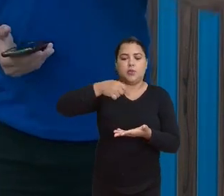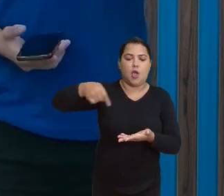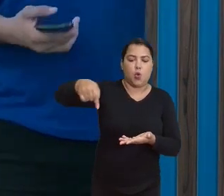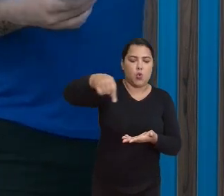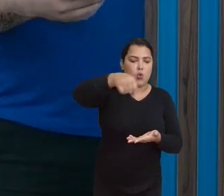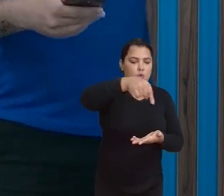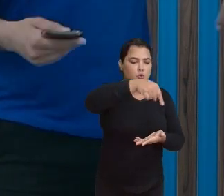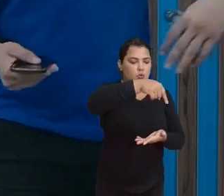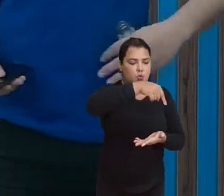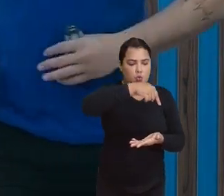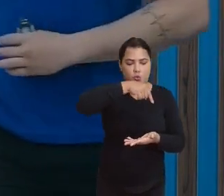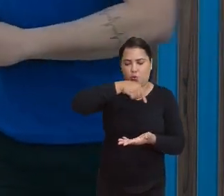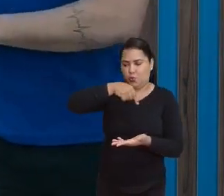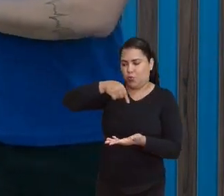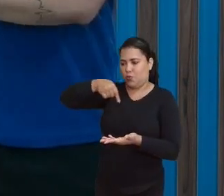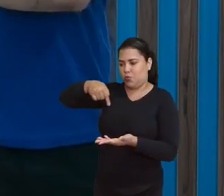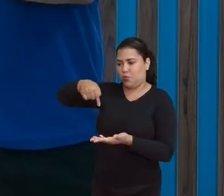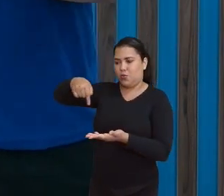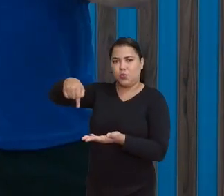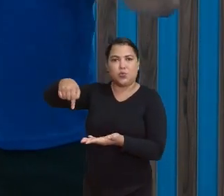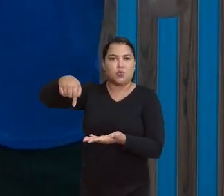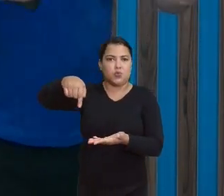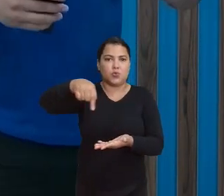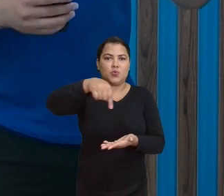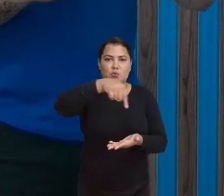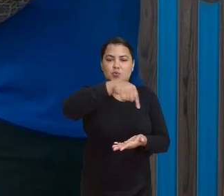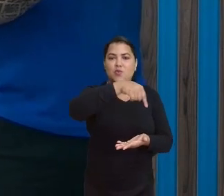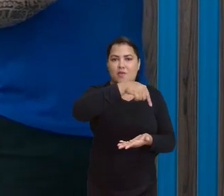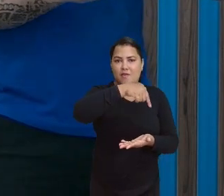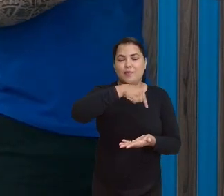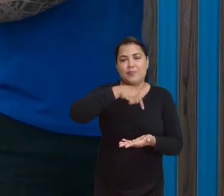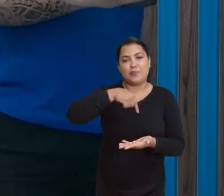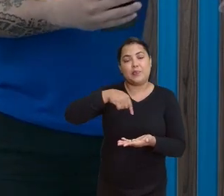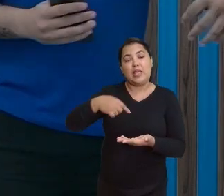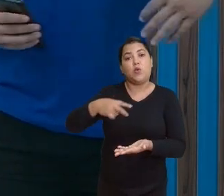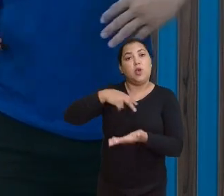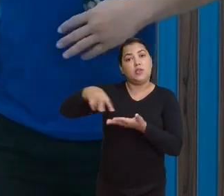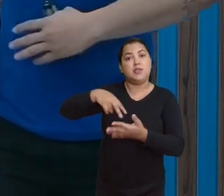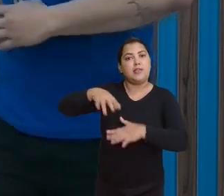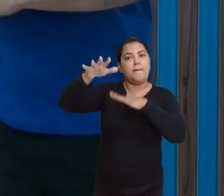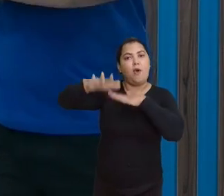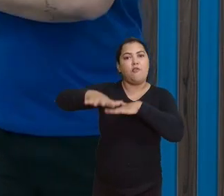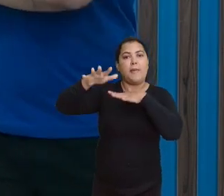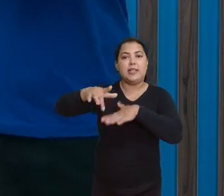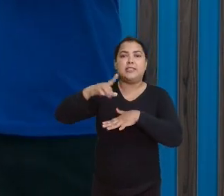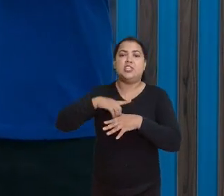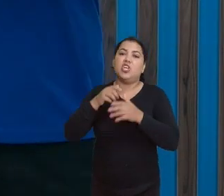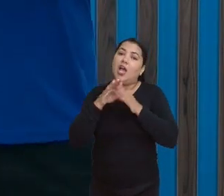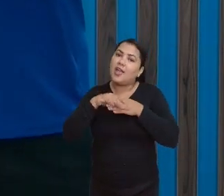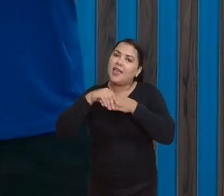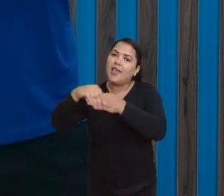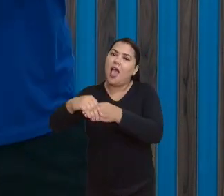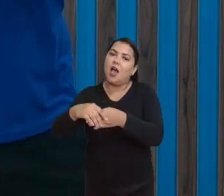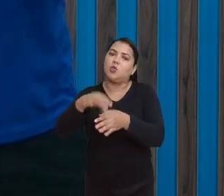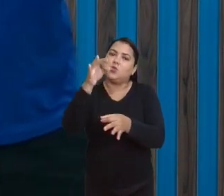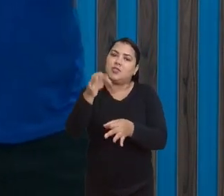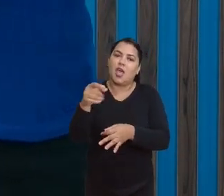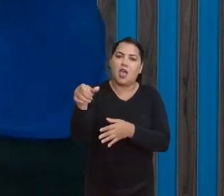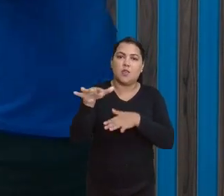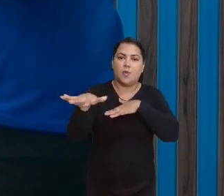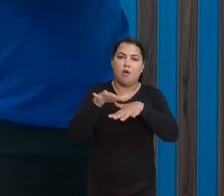E aí utiliza esse segmento, essas danças, esse movimento, eles vão ter que ser guiados e